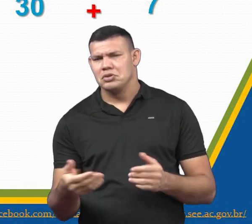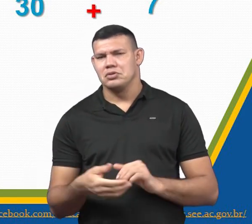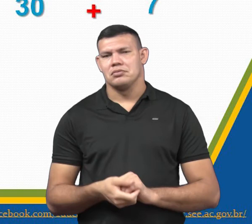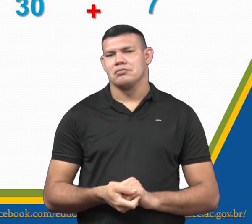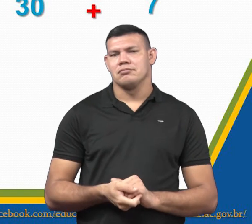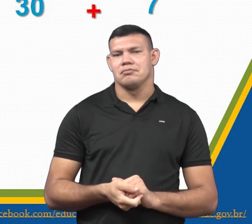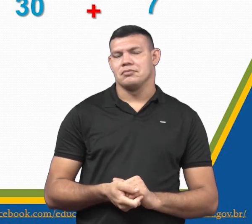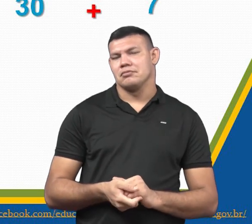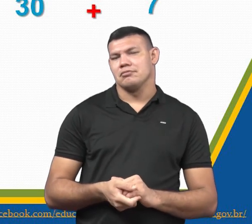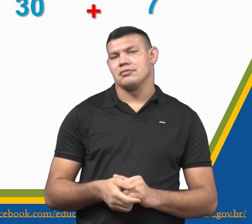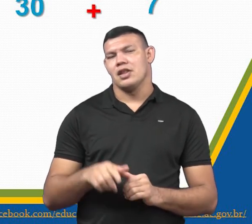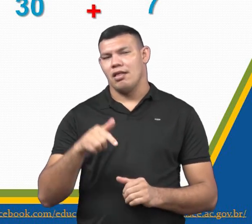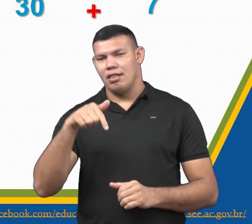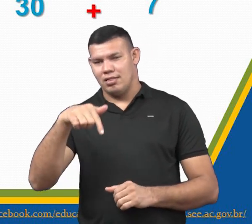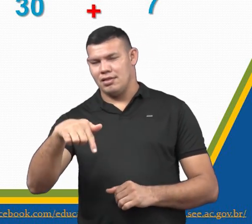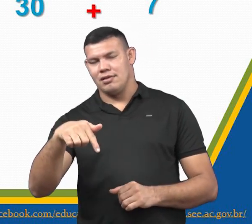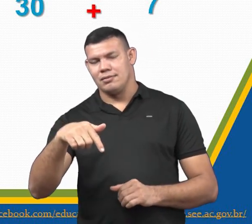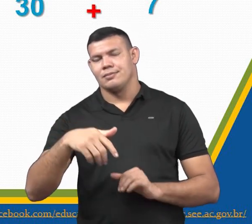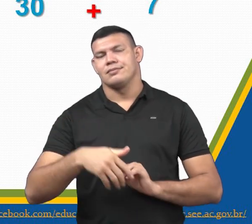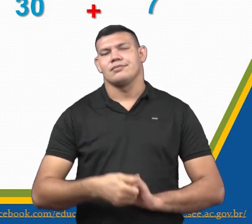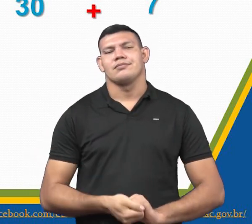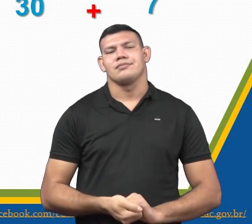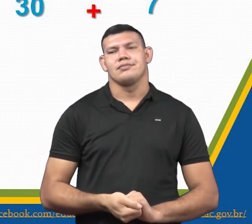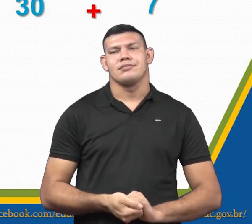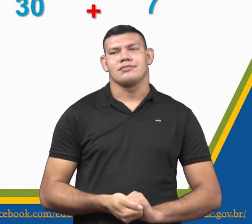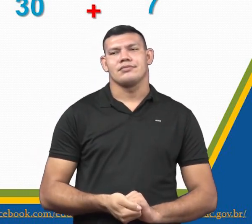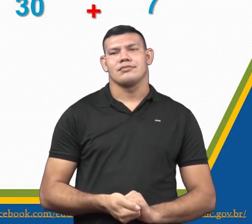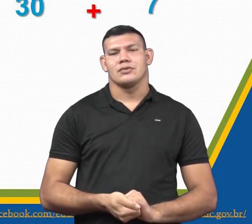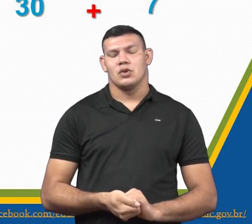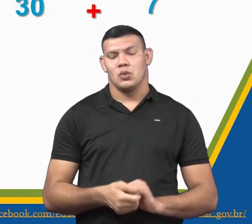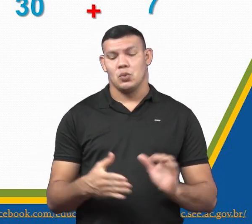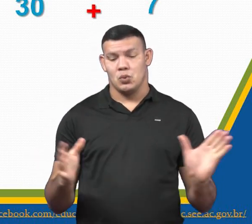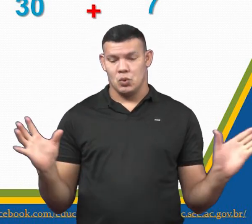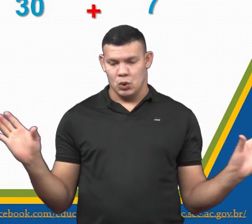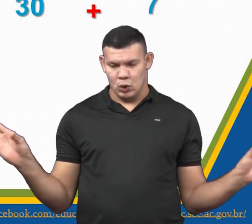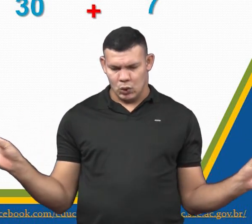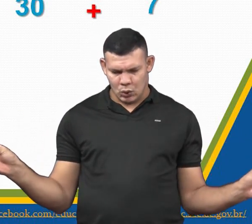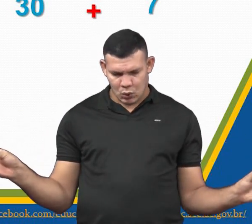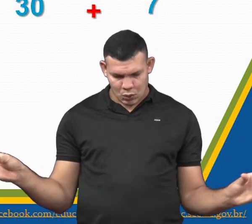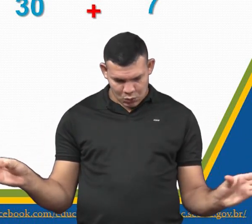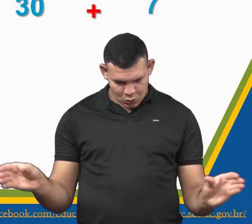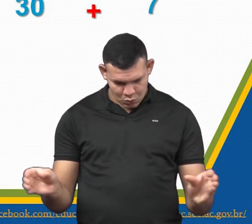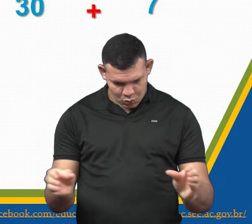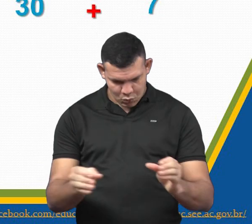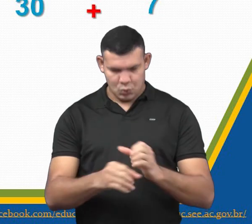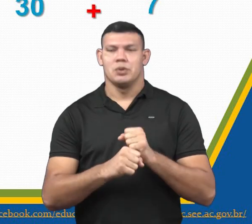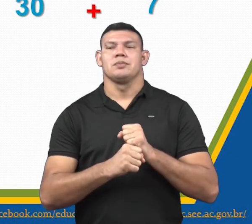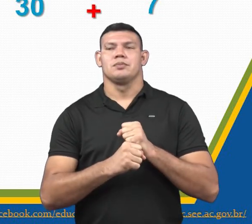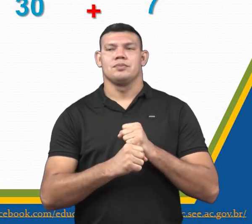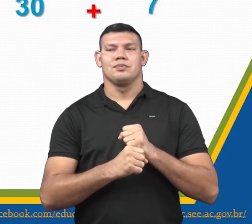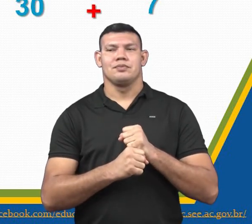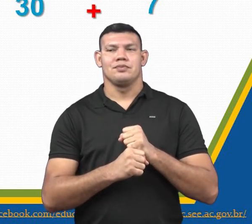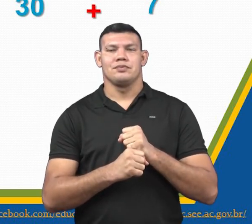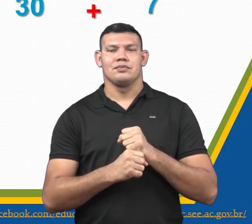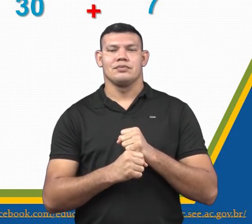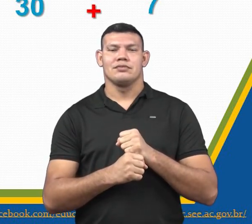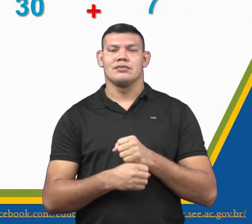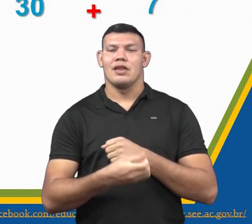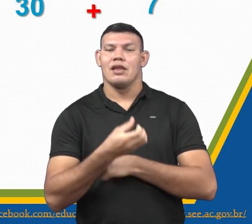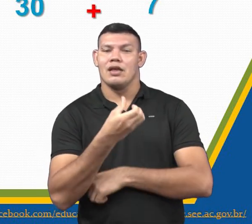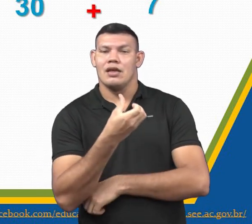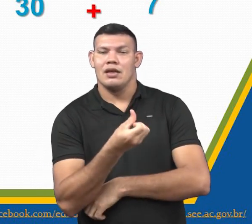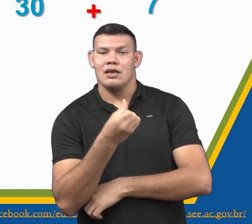o próprio número que foi multiplicado, né? E juntando fazendo essa adição aí, nós vamos ter o